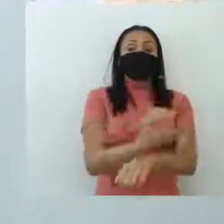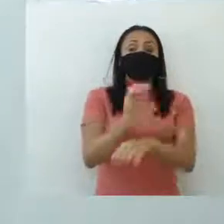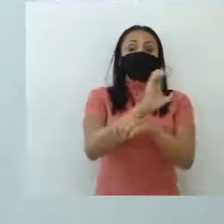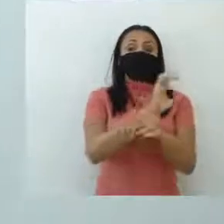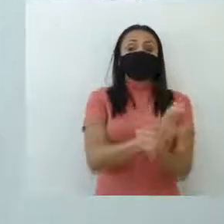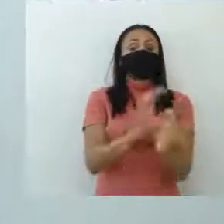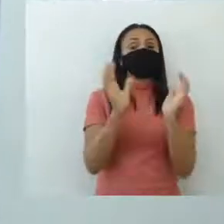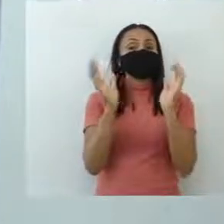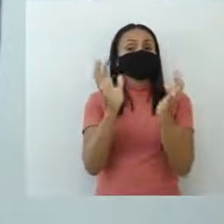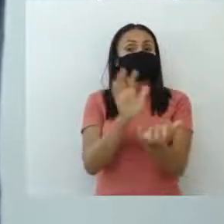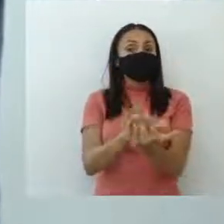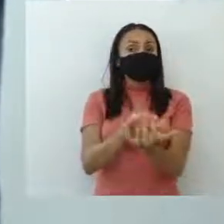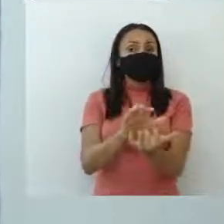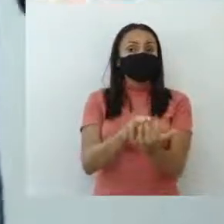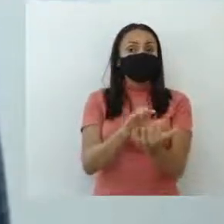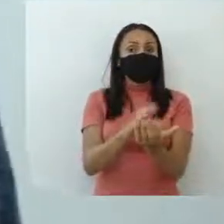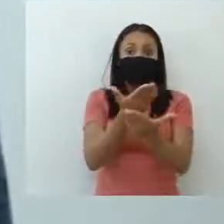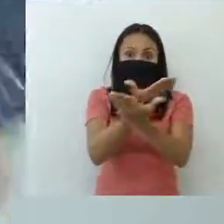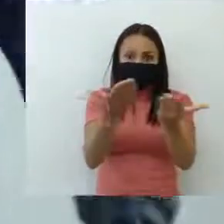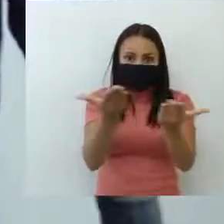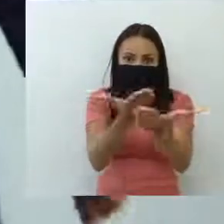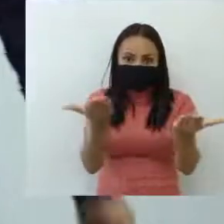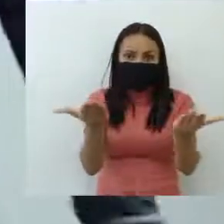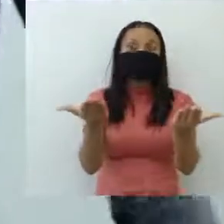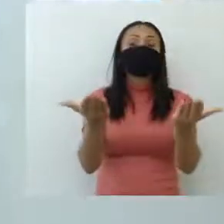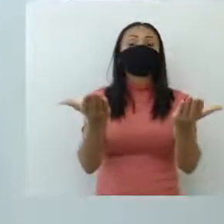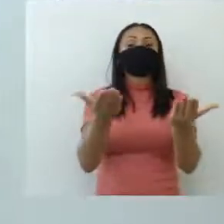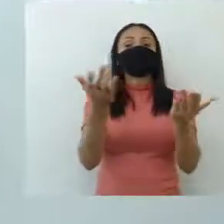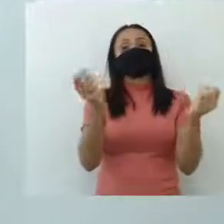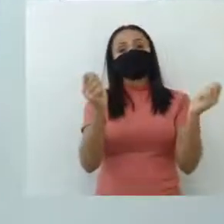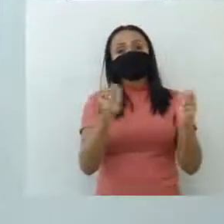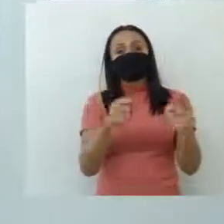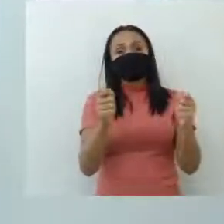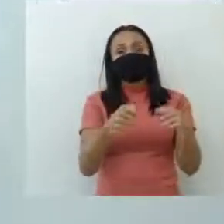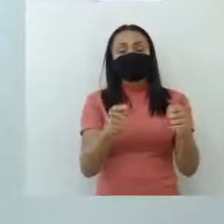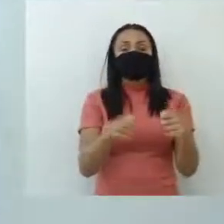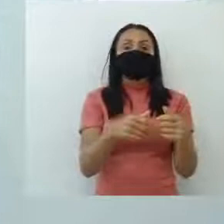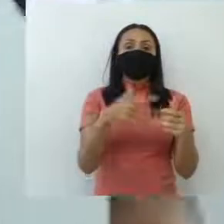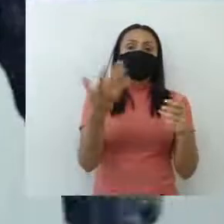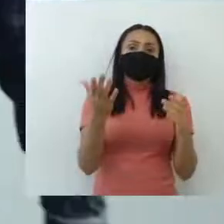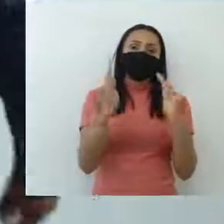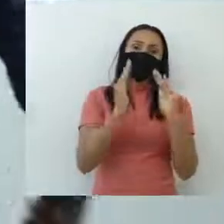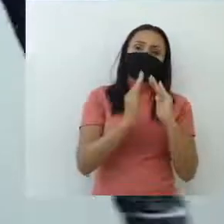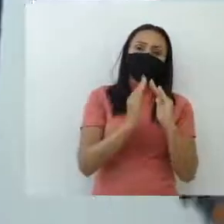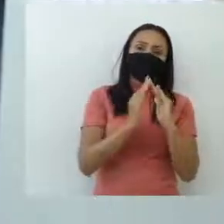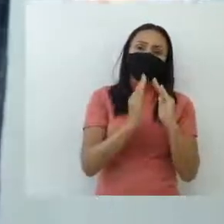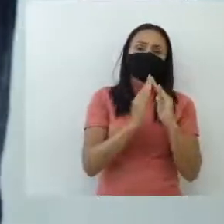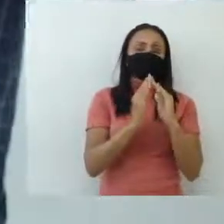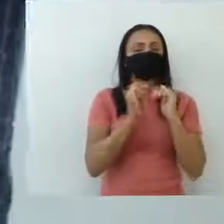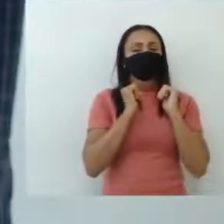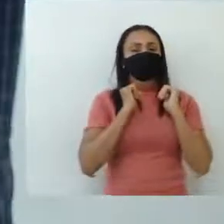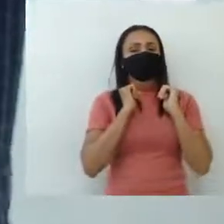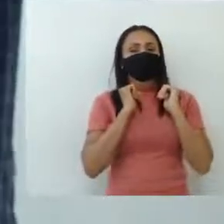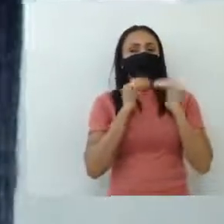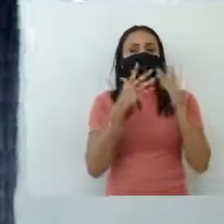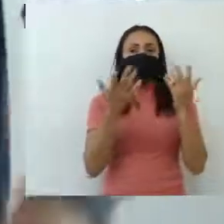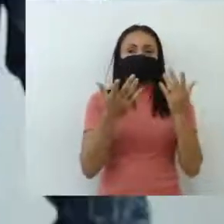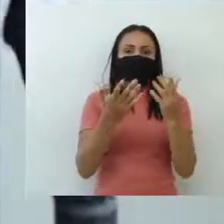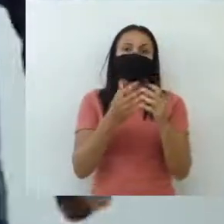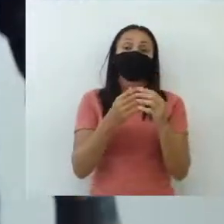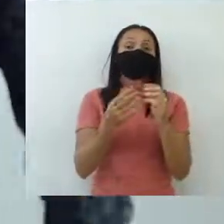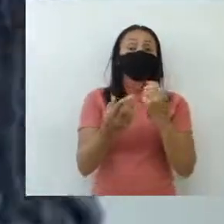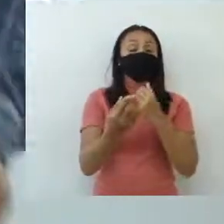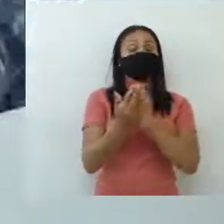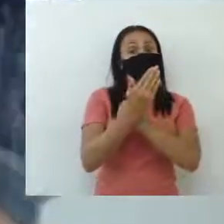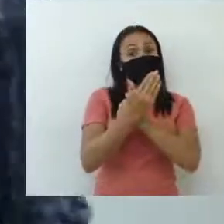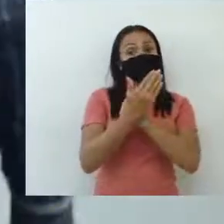Pernambuco para você, para que vocês possam ficar em casa, não é isso? Para que vocês possam se protegerem.